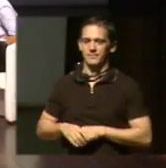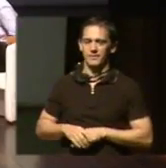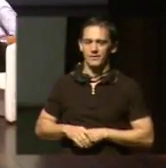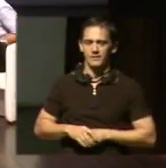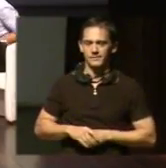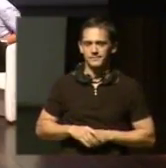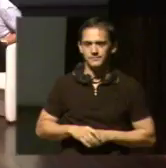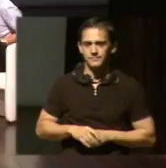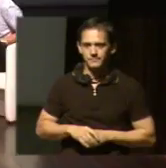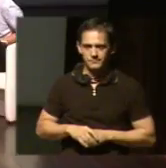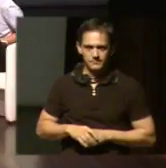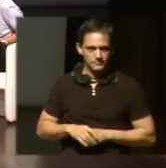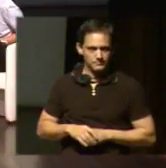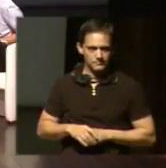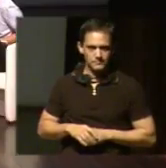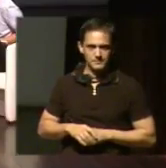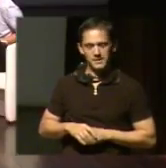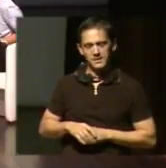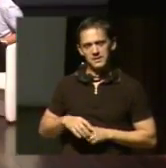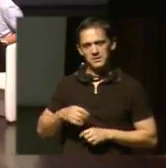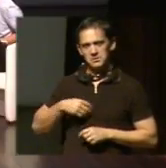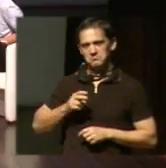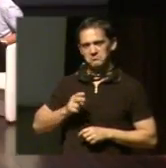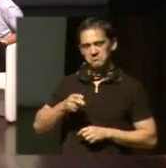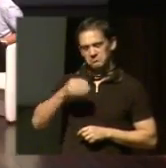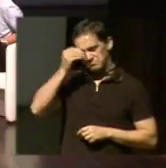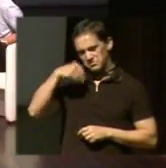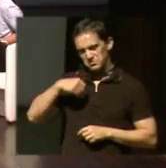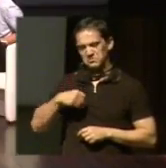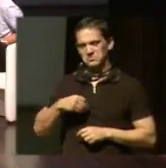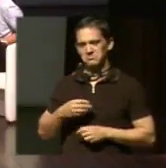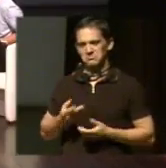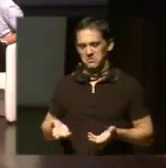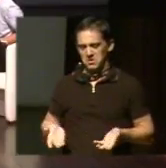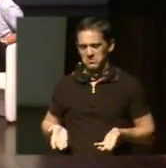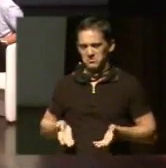Oh, eu vou me imaginar meio preguiçoso. Já sou agora.